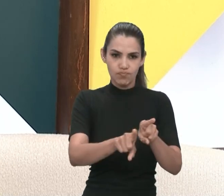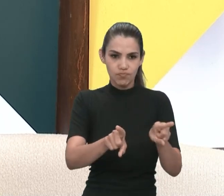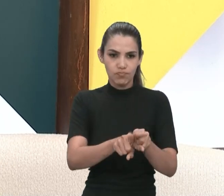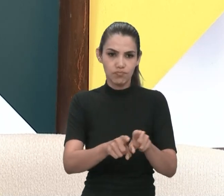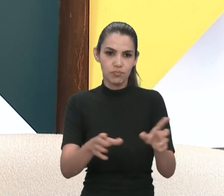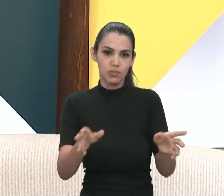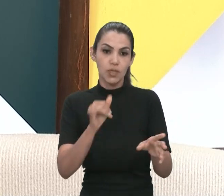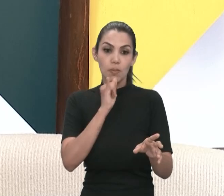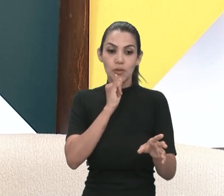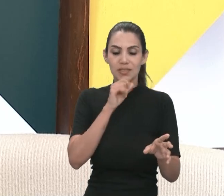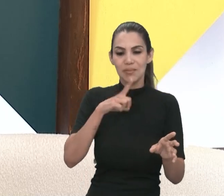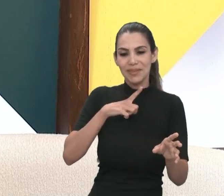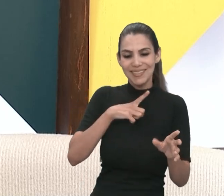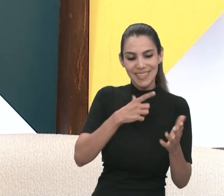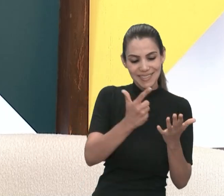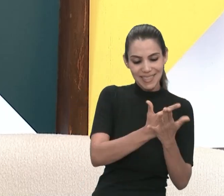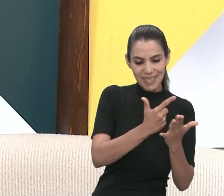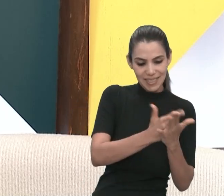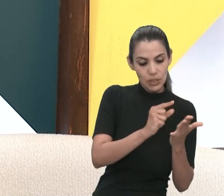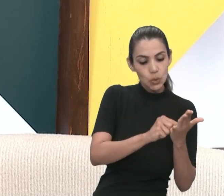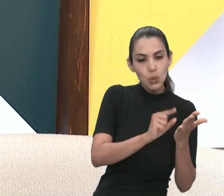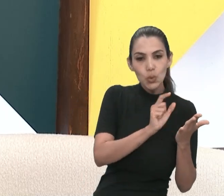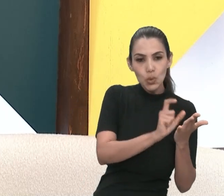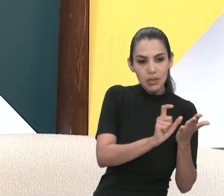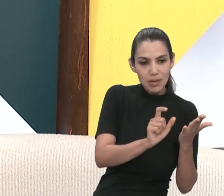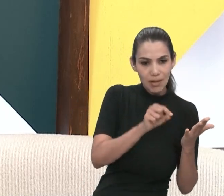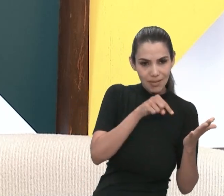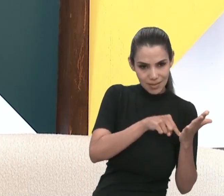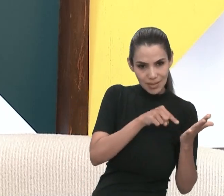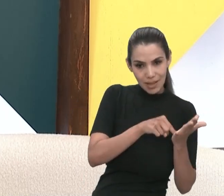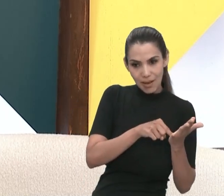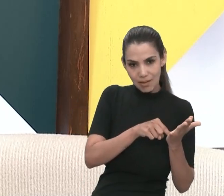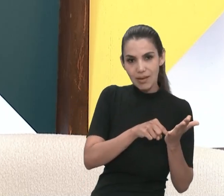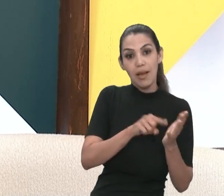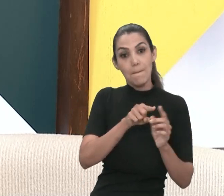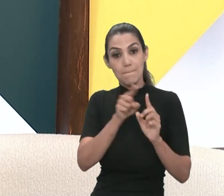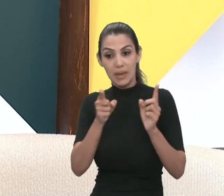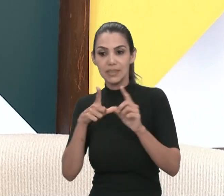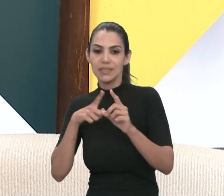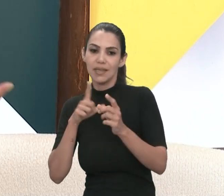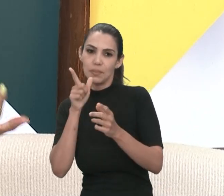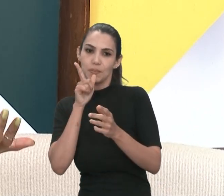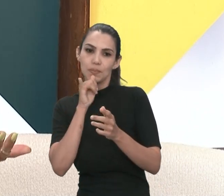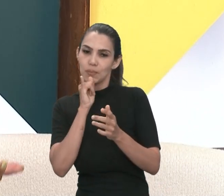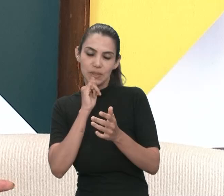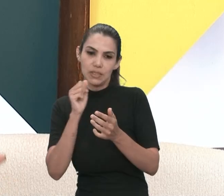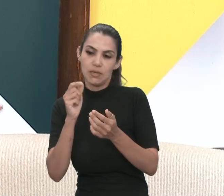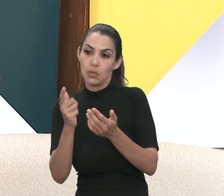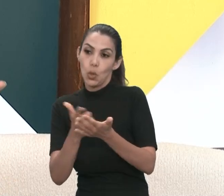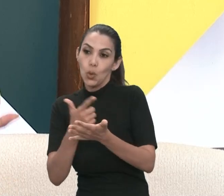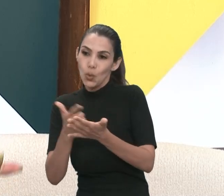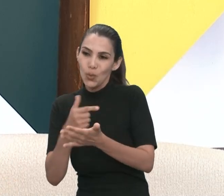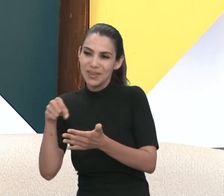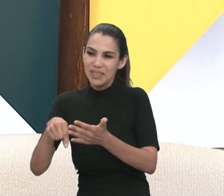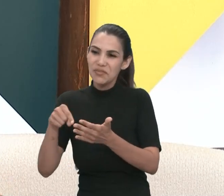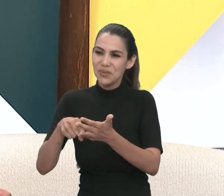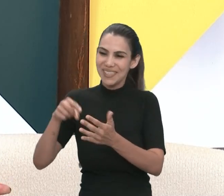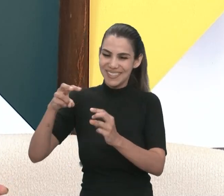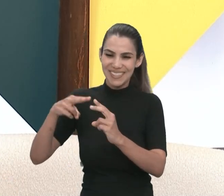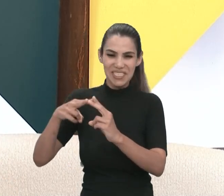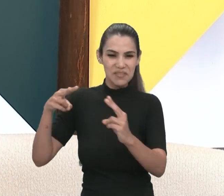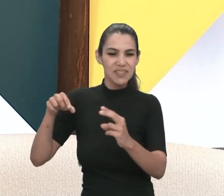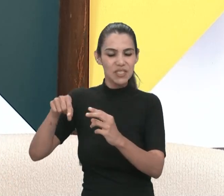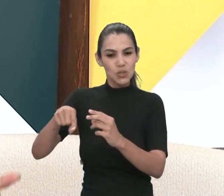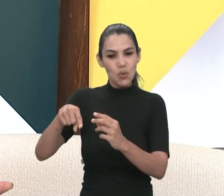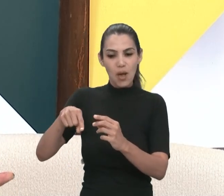conteúdo audiovisual é uma coisa que não teria num livro físico, uhum. O que não significa que tem uma relação de valor díspare,